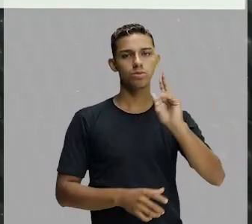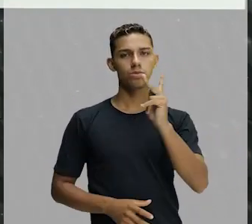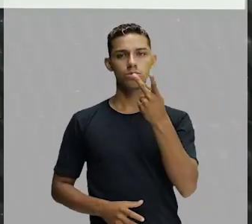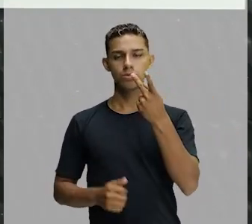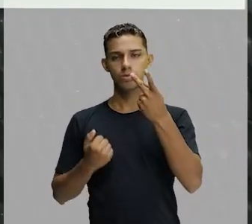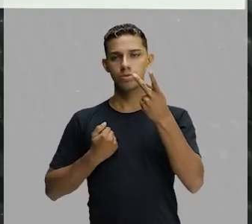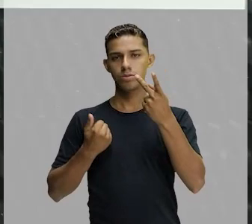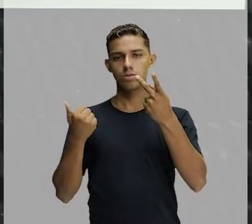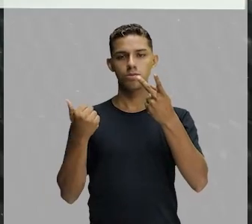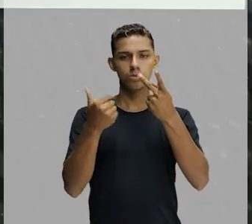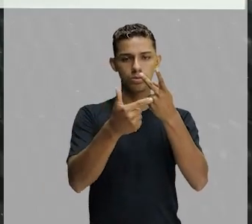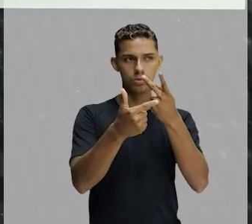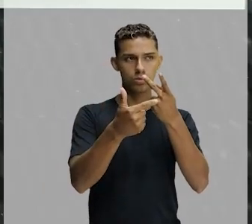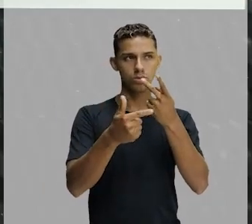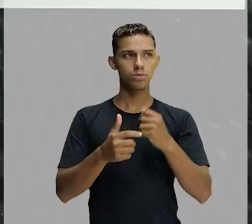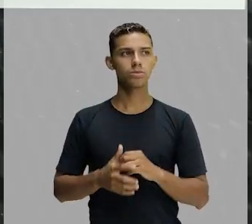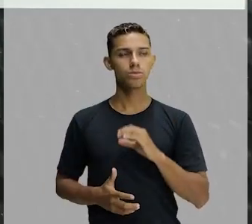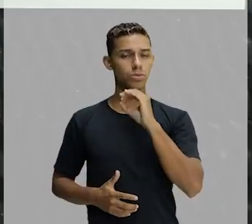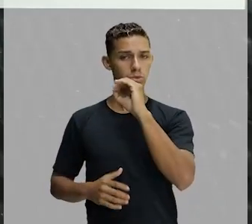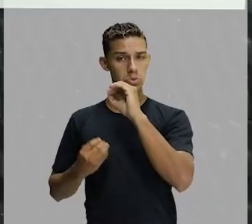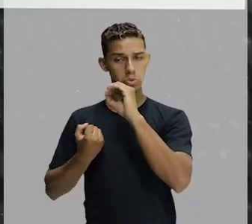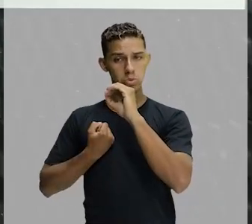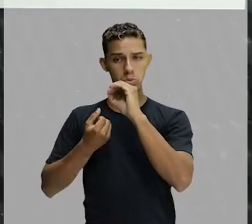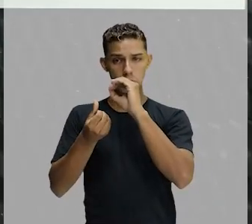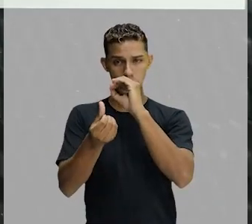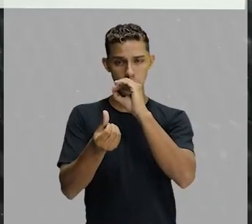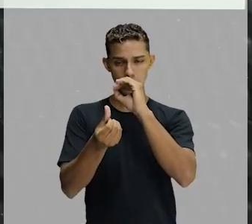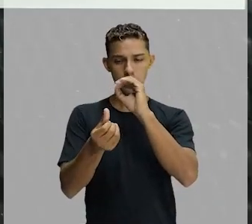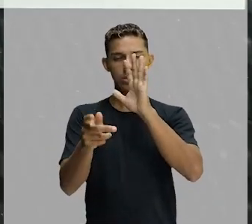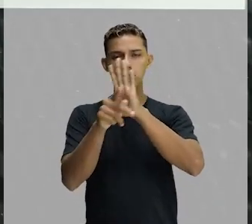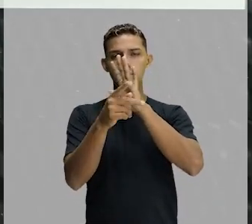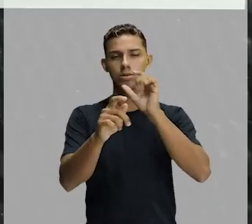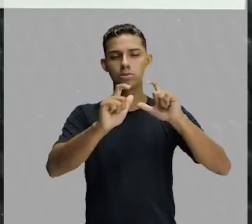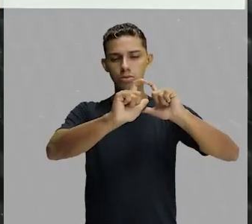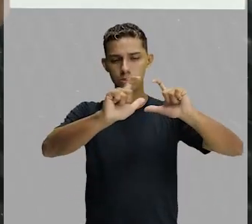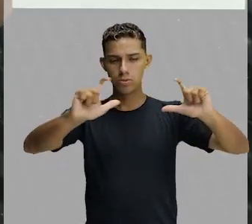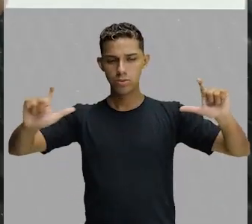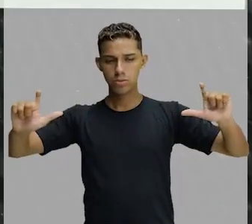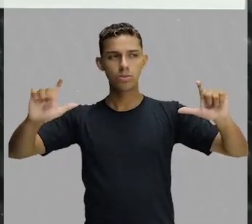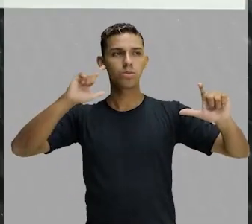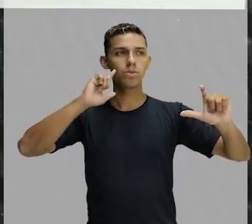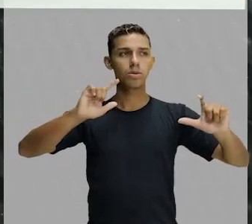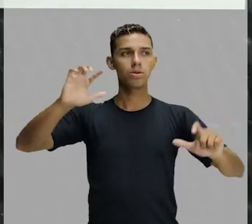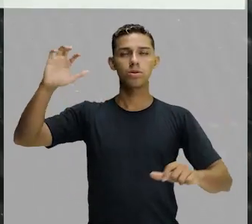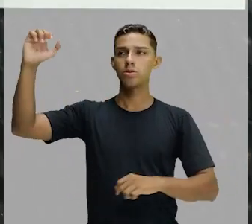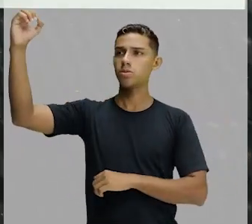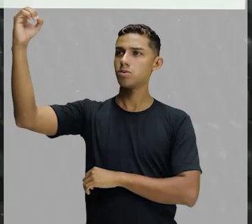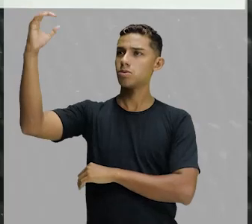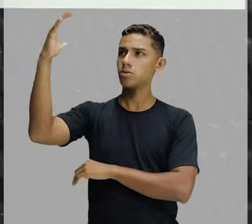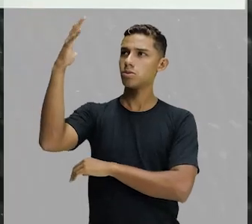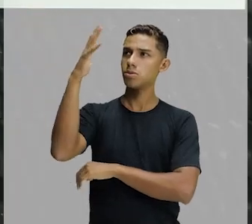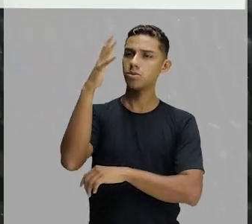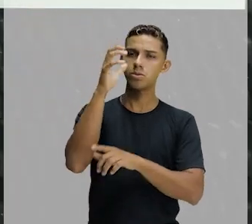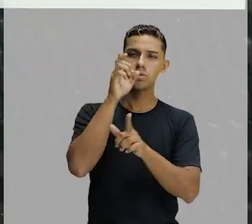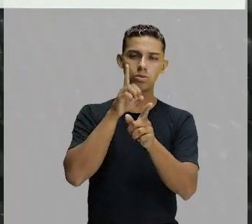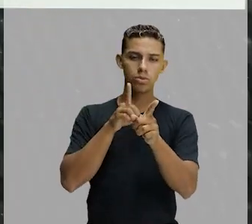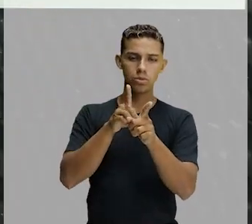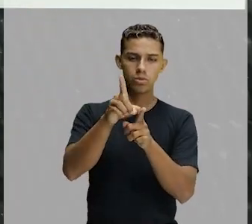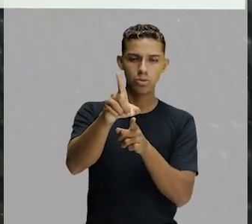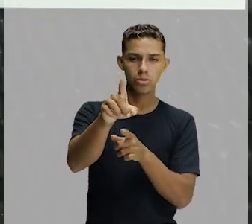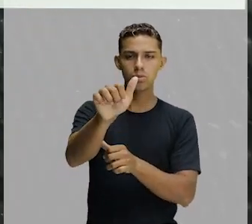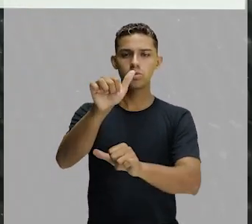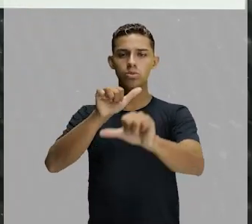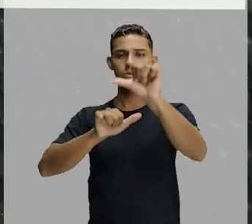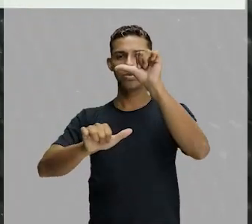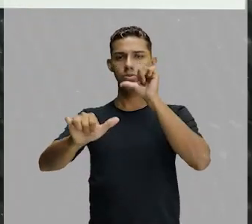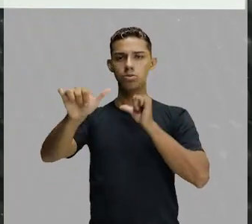de glicose, que ela é fabricada justamente no processo de fotossíntese. Nós temos uma aula de fotossíntese